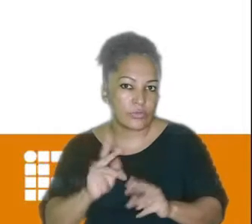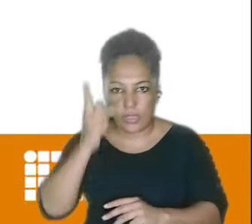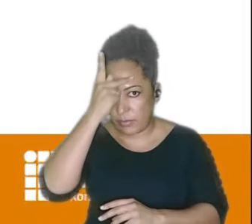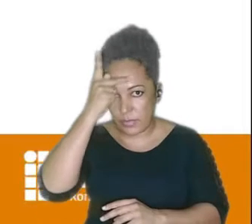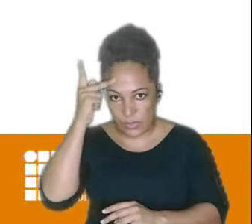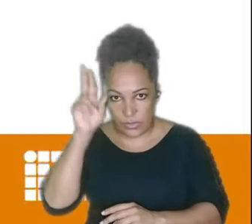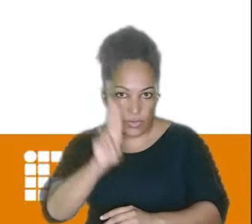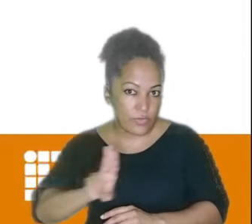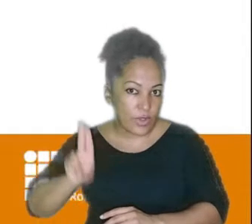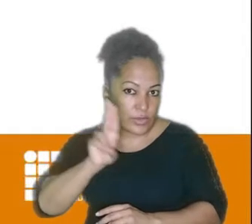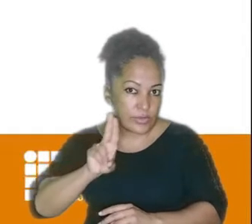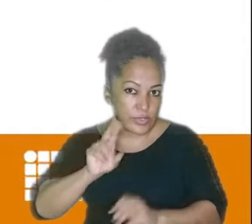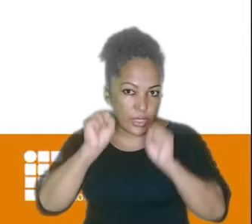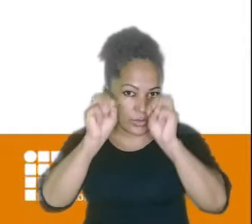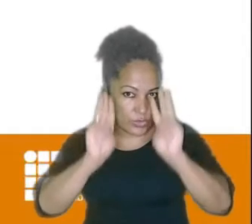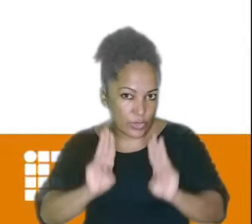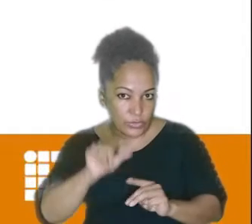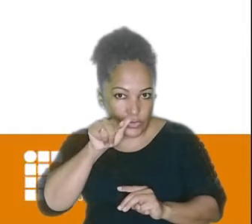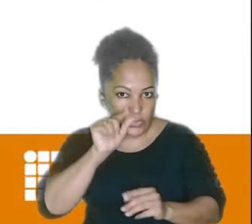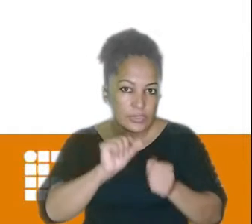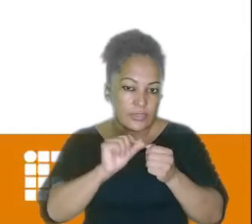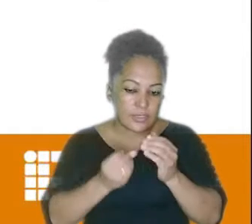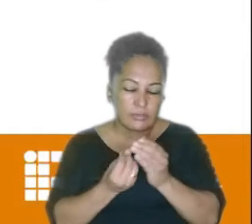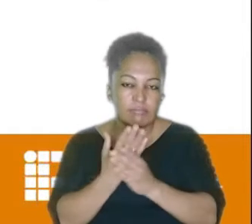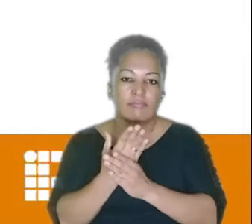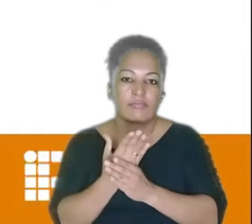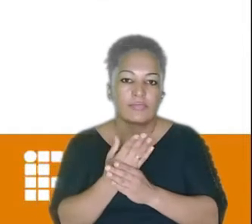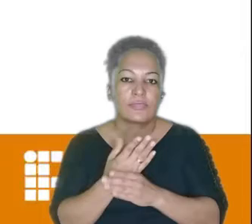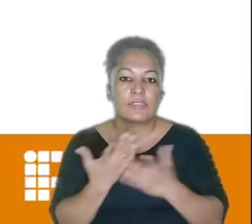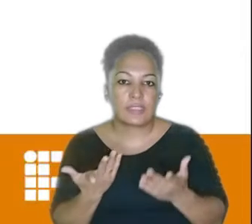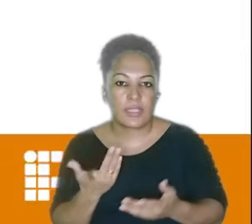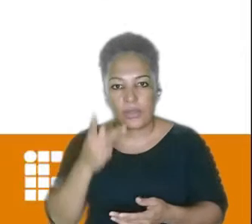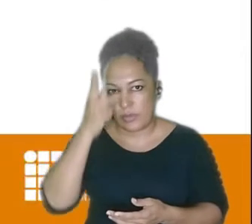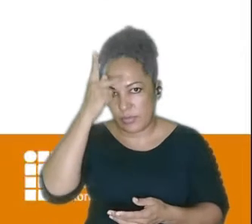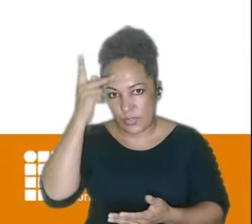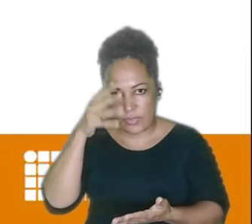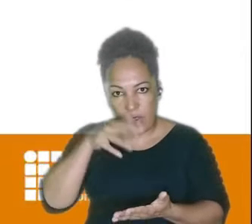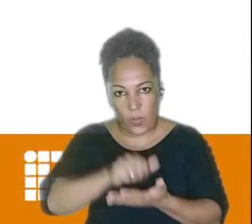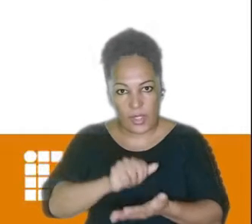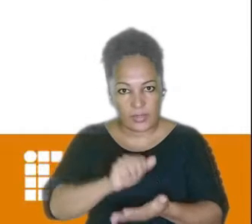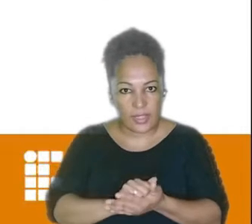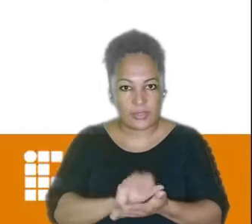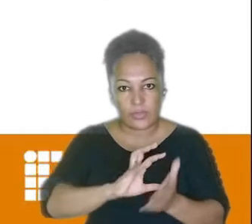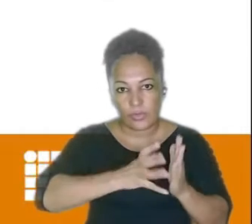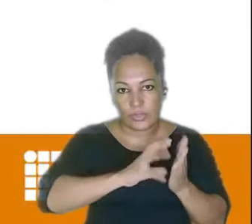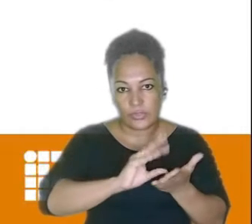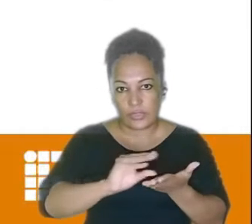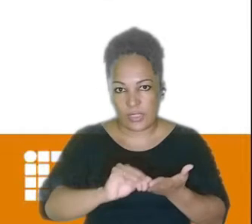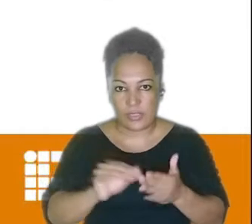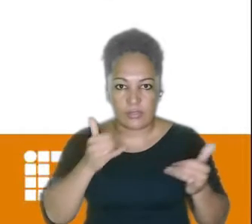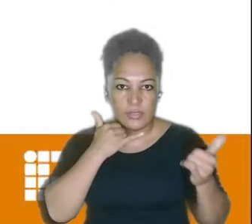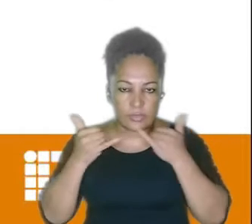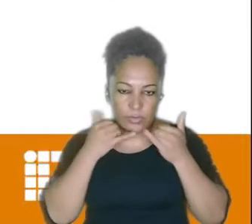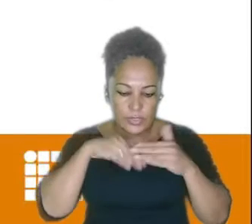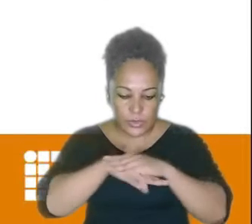O cliente que vai usar o software que você está desenvolvendo, ou seja, que vai cadastrar as informações no banco de dados que você está criando, enquanto